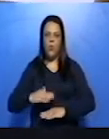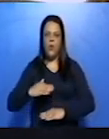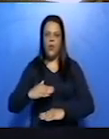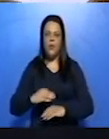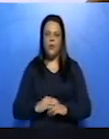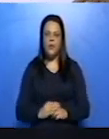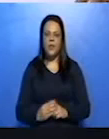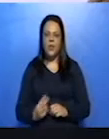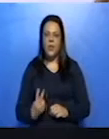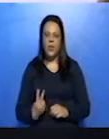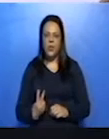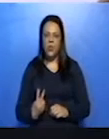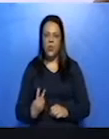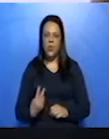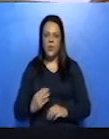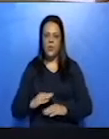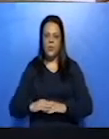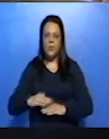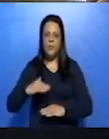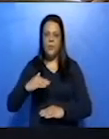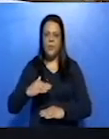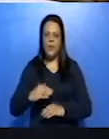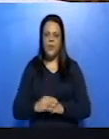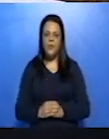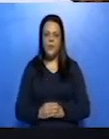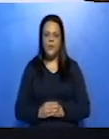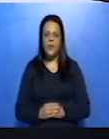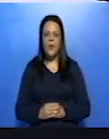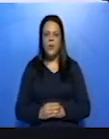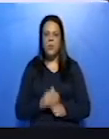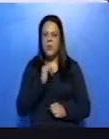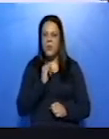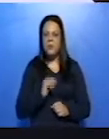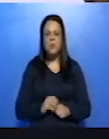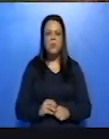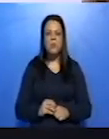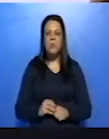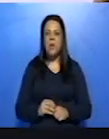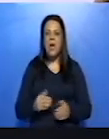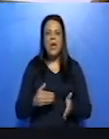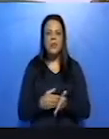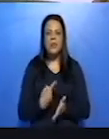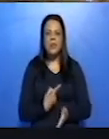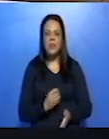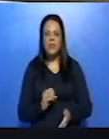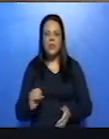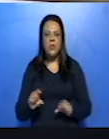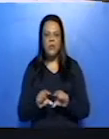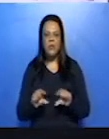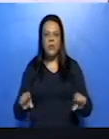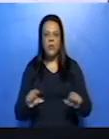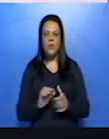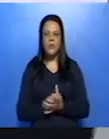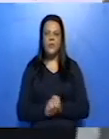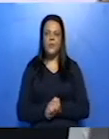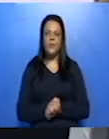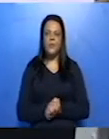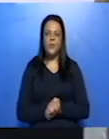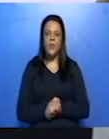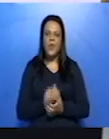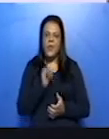orações ou mais, então ele pode ter até 100 orações. Vamos ver a diferença, ó.